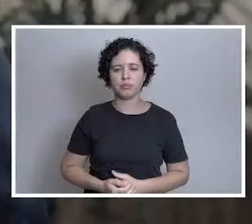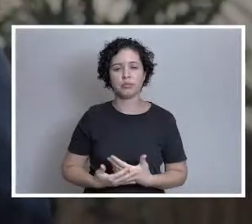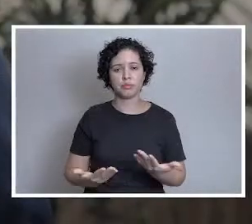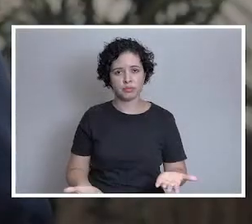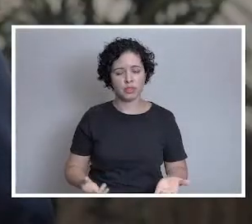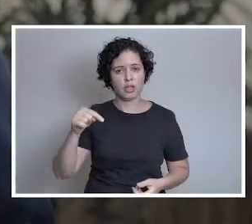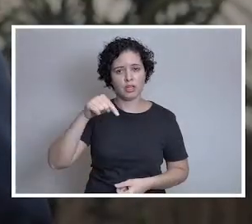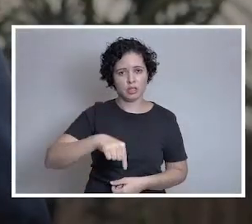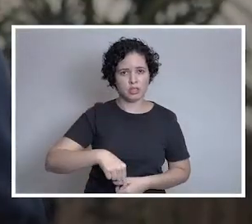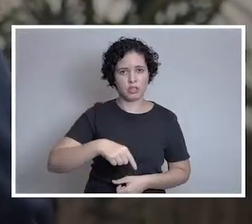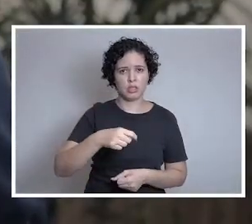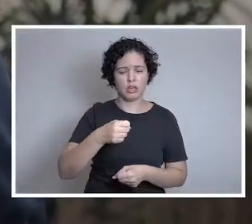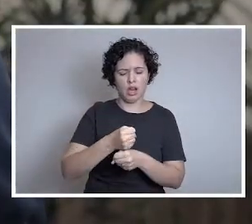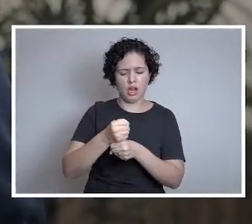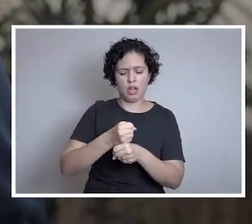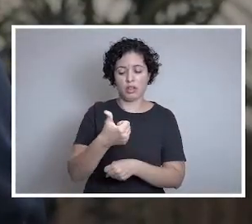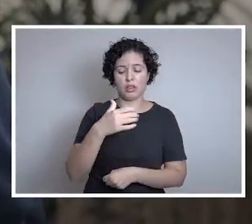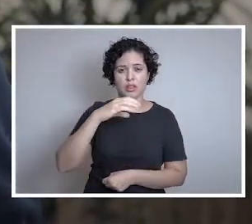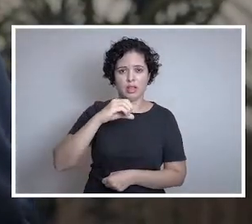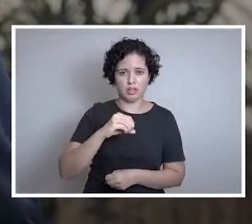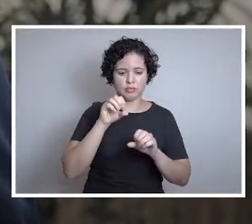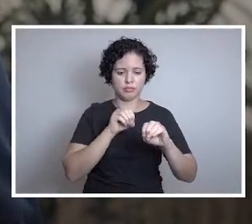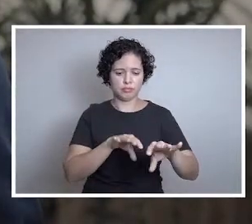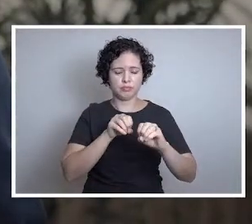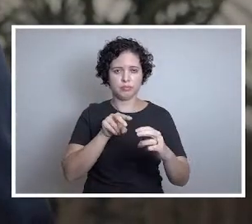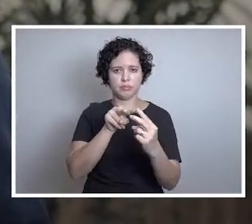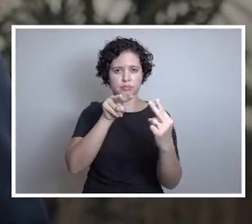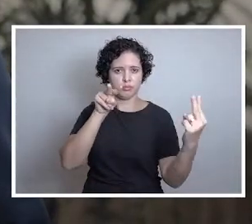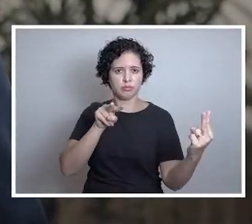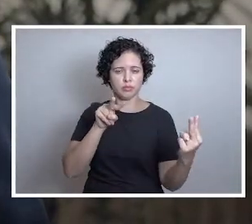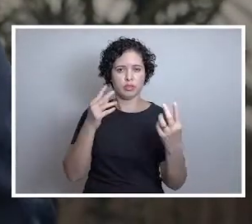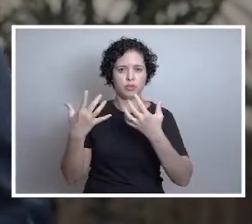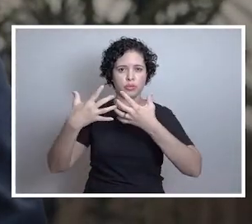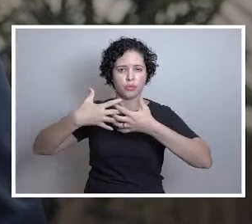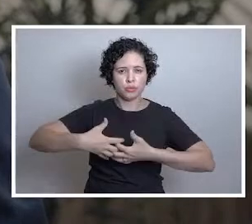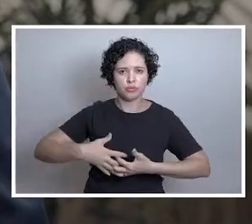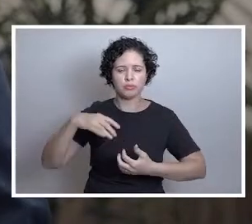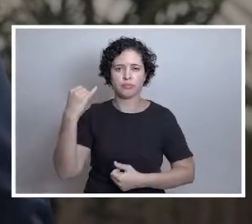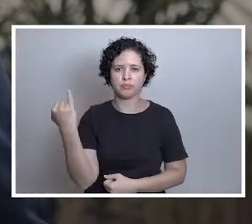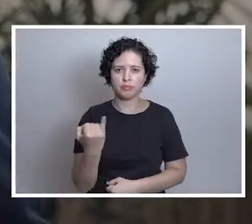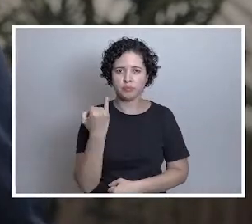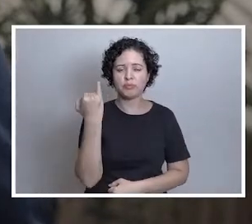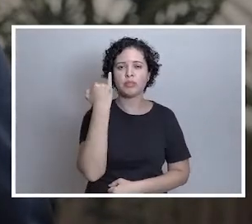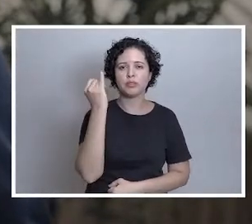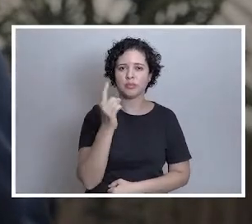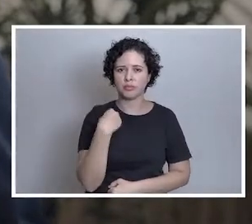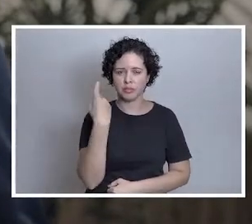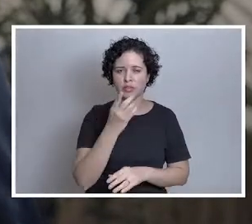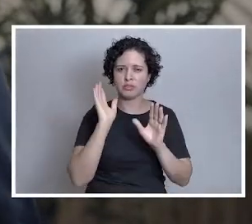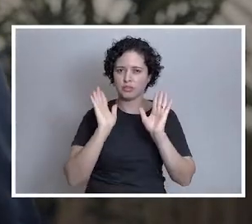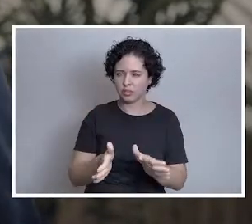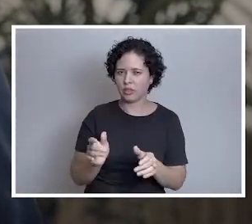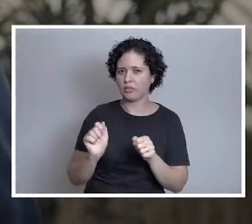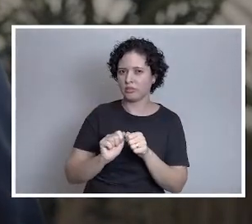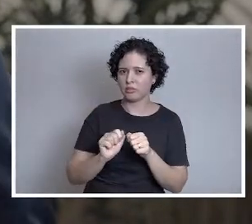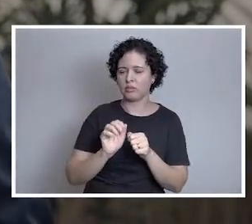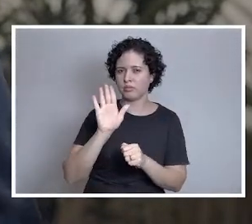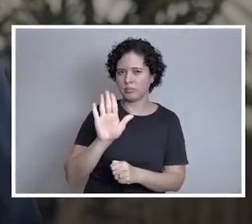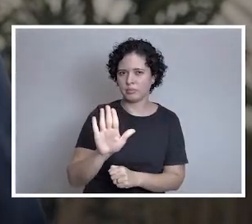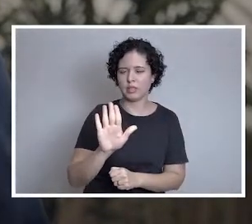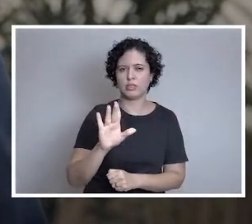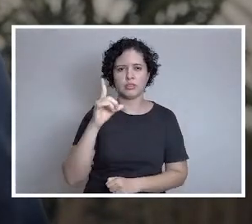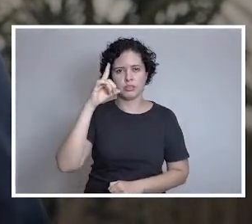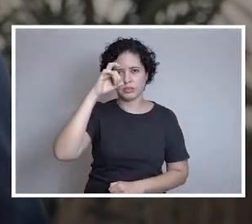Nesse momento de 10 anos de educação à distância do IFRO, é importante pelo que nós já fizemos, mas acima de tudo,